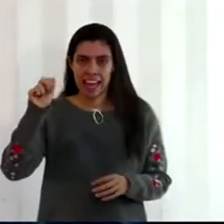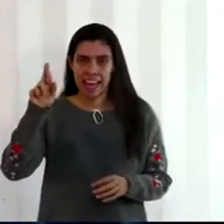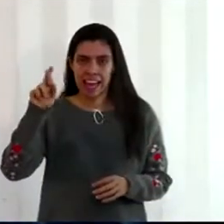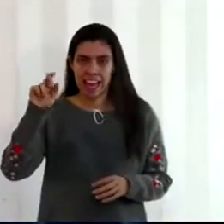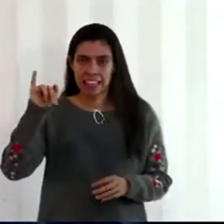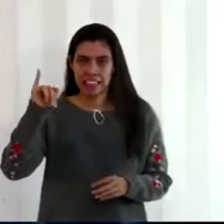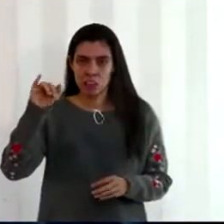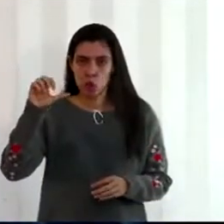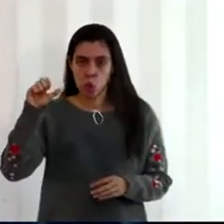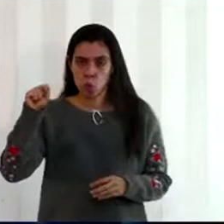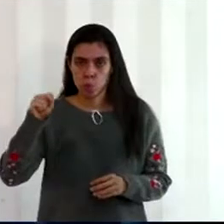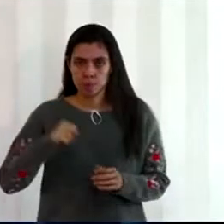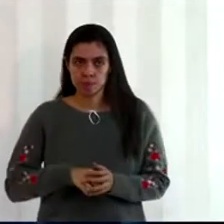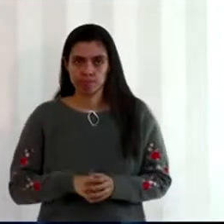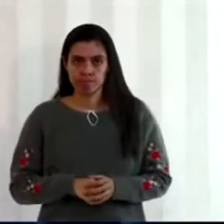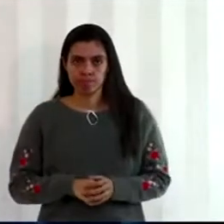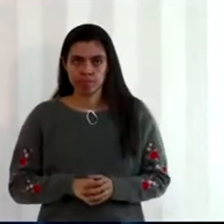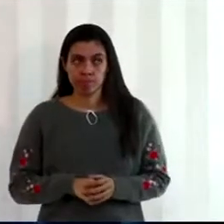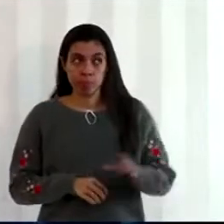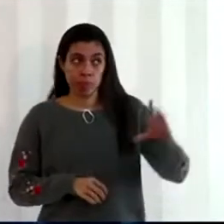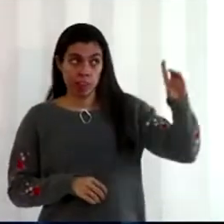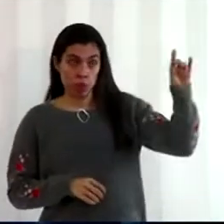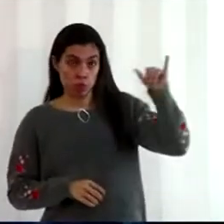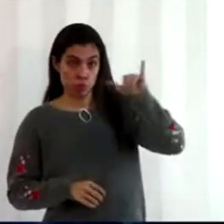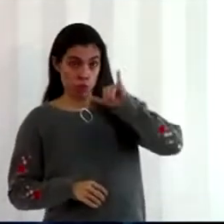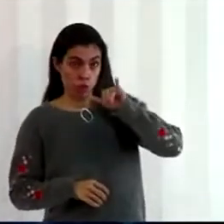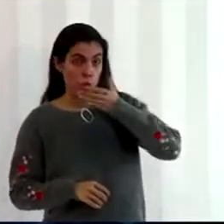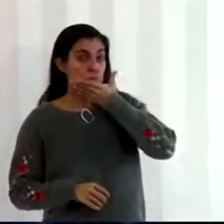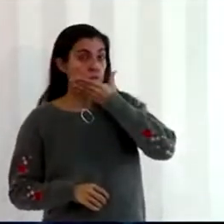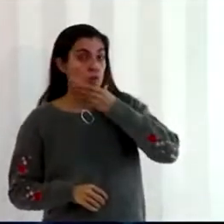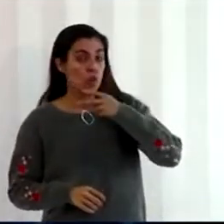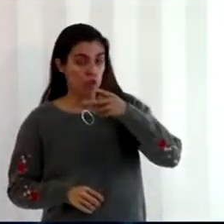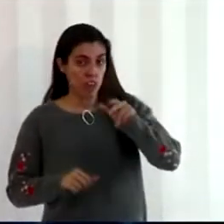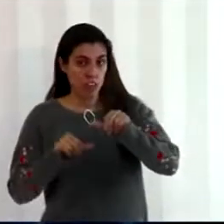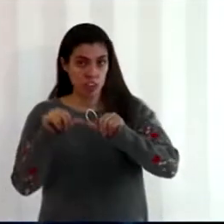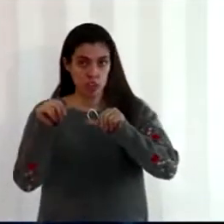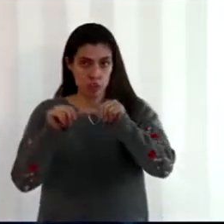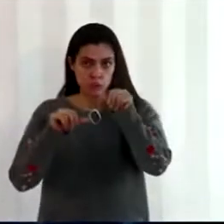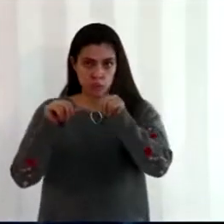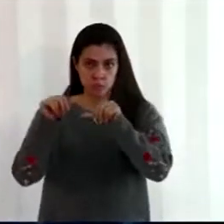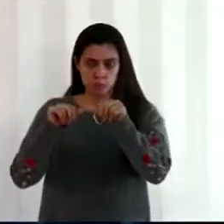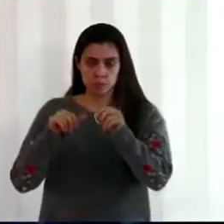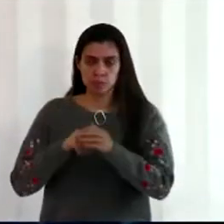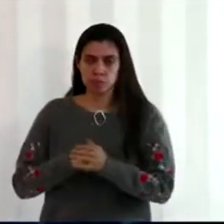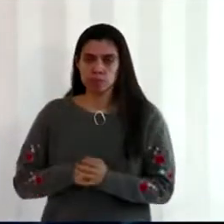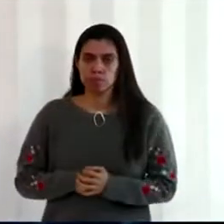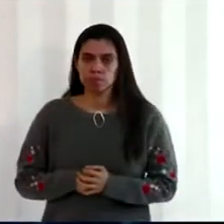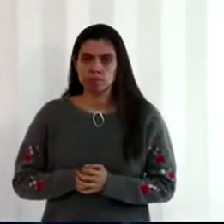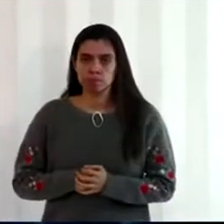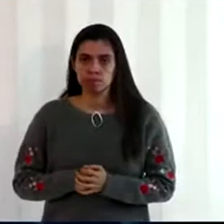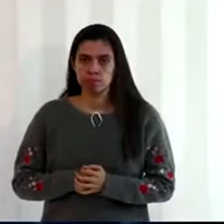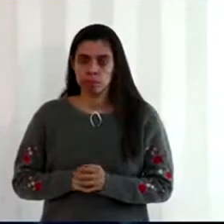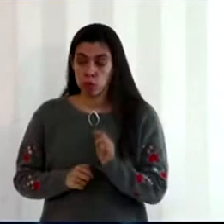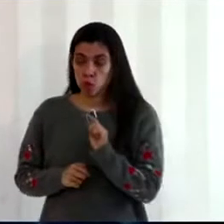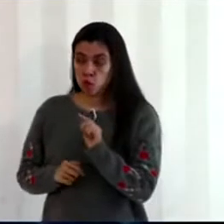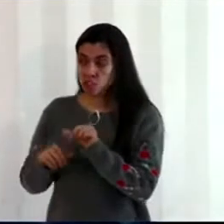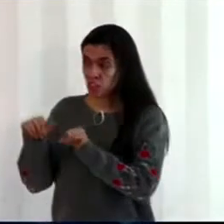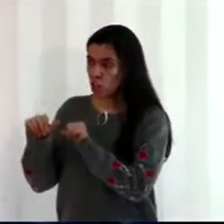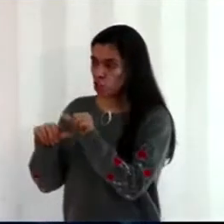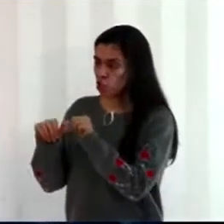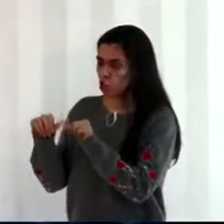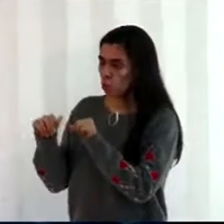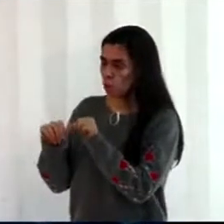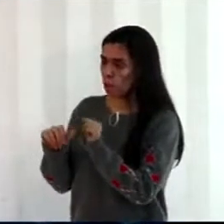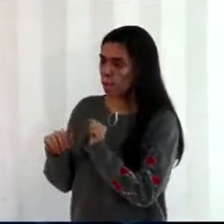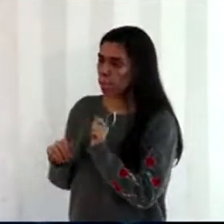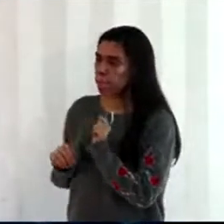diz o Senhor dos exércitos, pergunta agora aos sacerdotes a respeito da lei. Se alguém